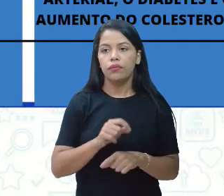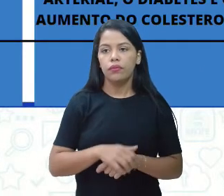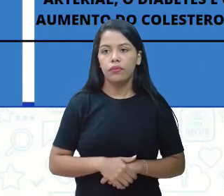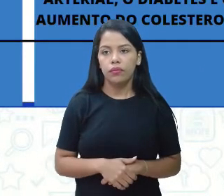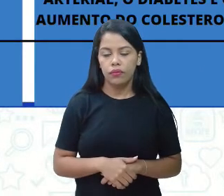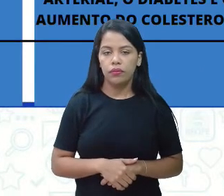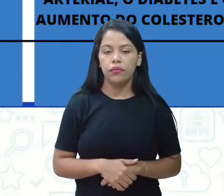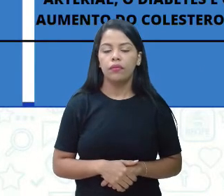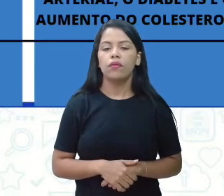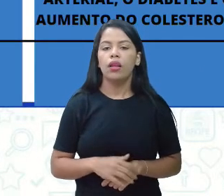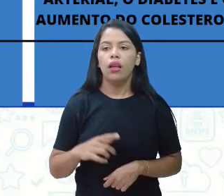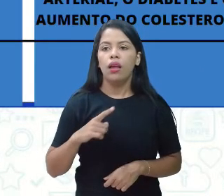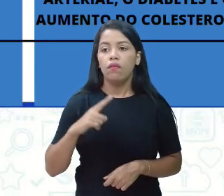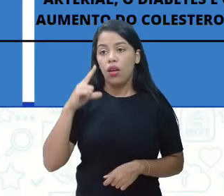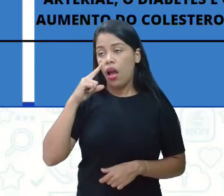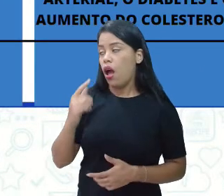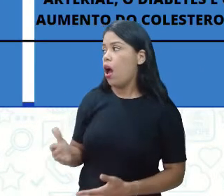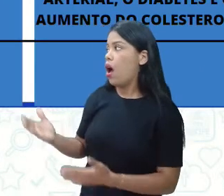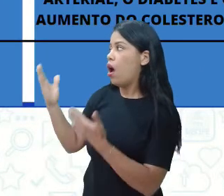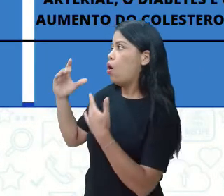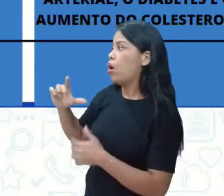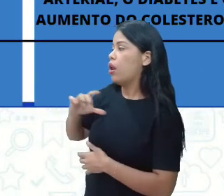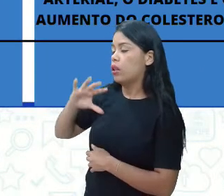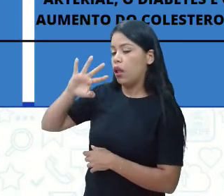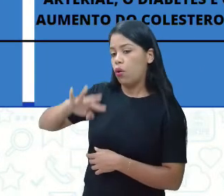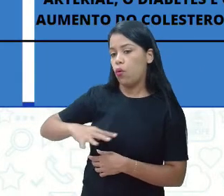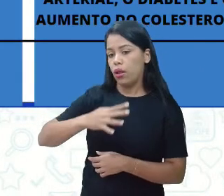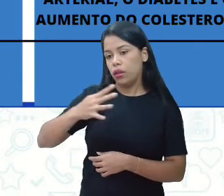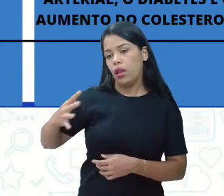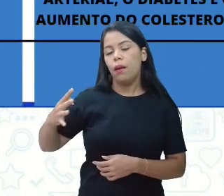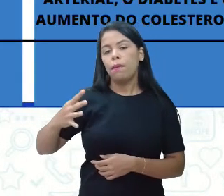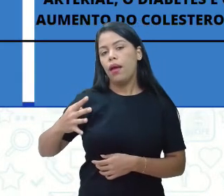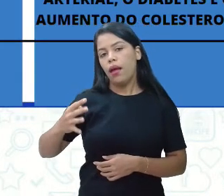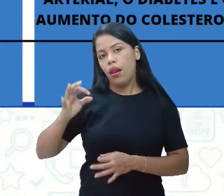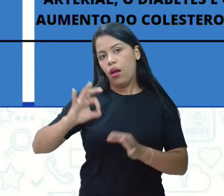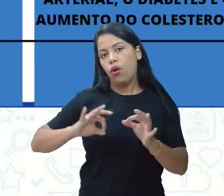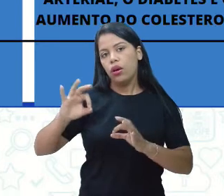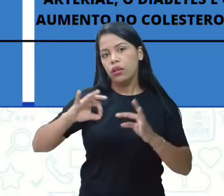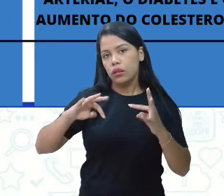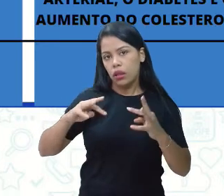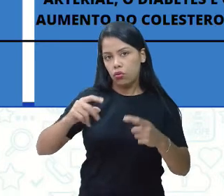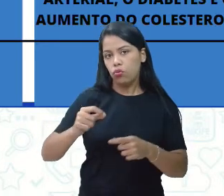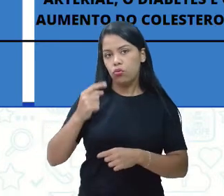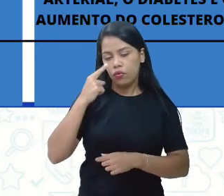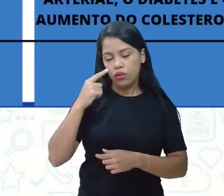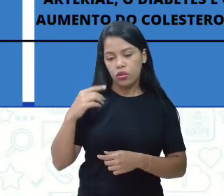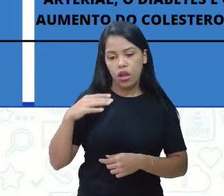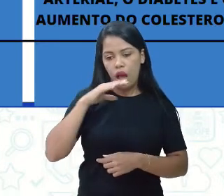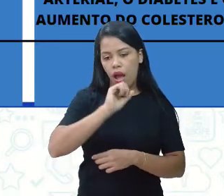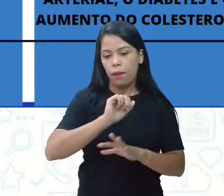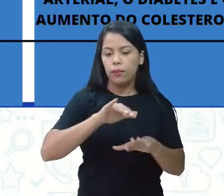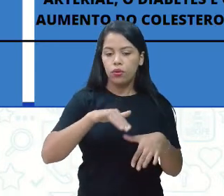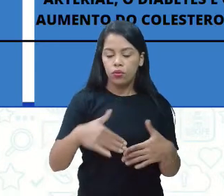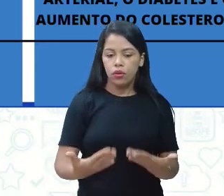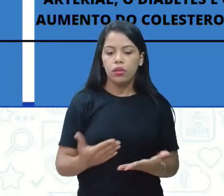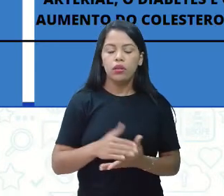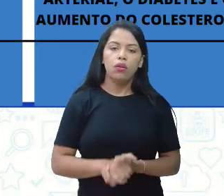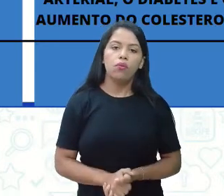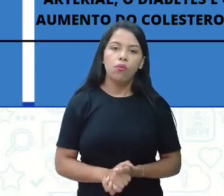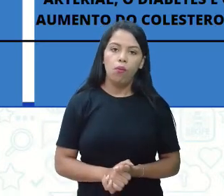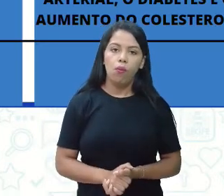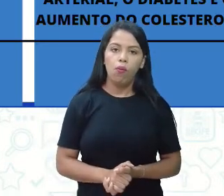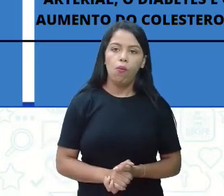para vocês poderem completar, pessoal. Completa rapidinho aí com as doenças. Eu classifiquei